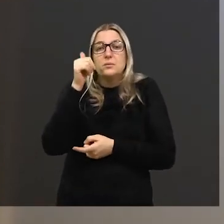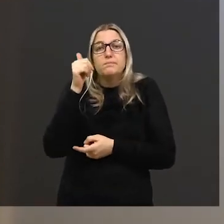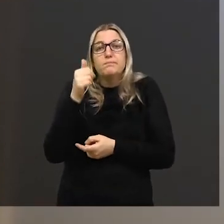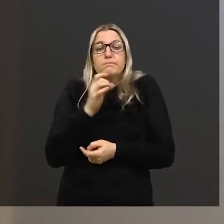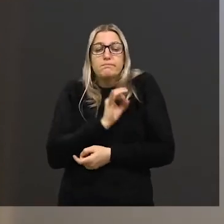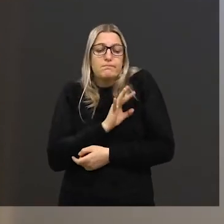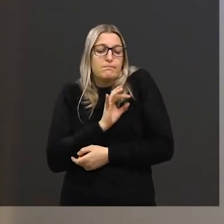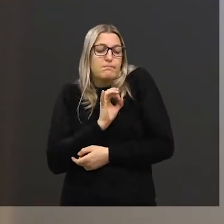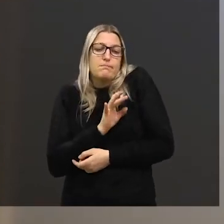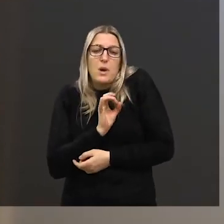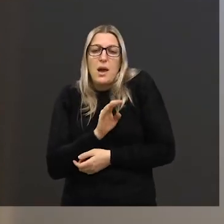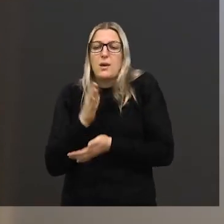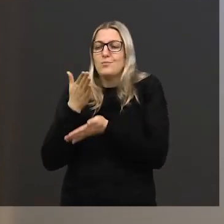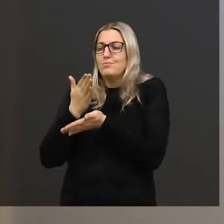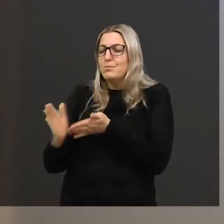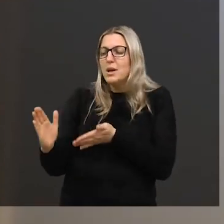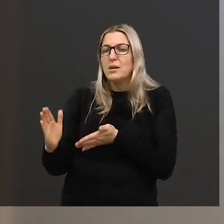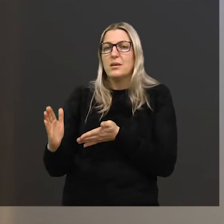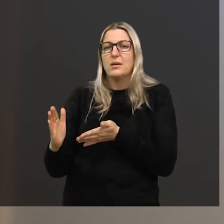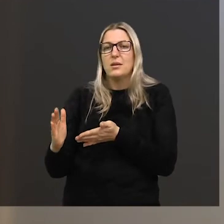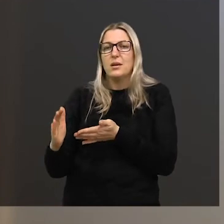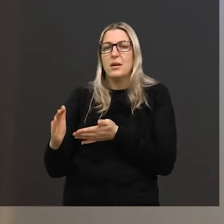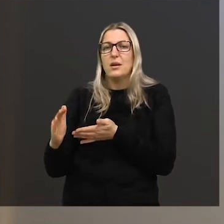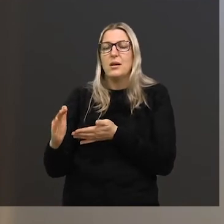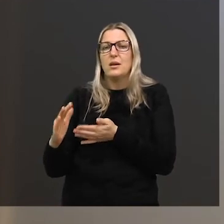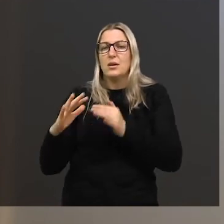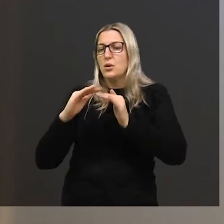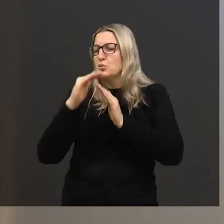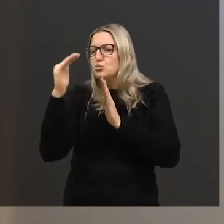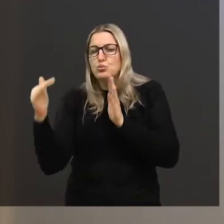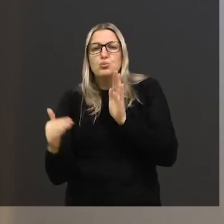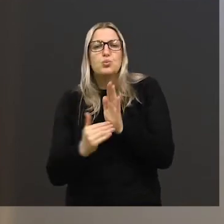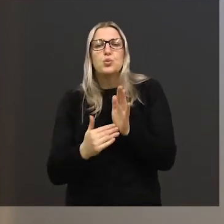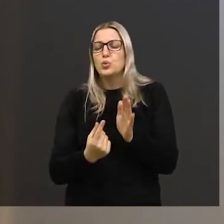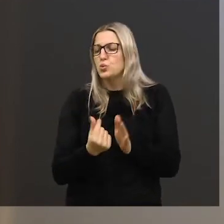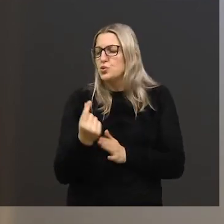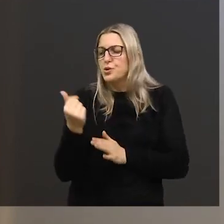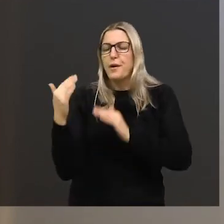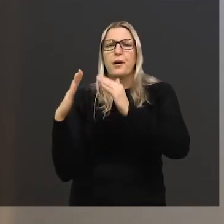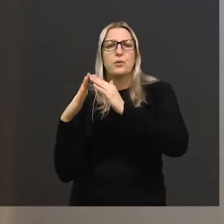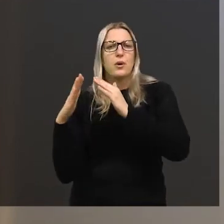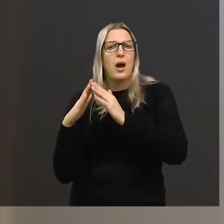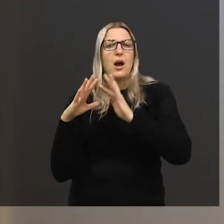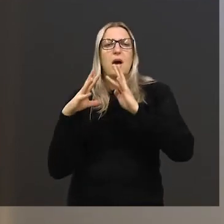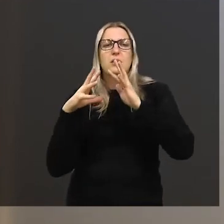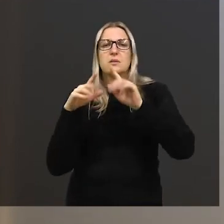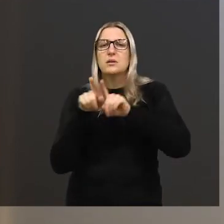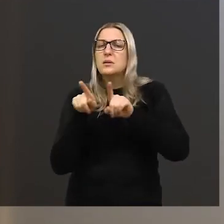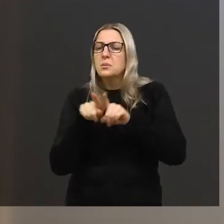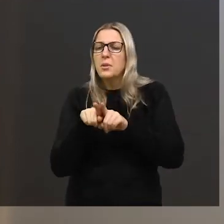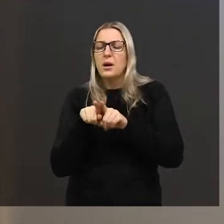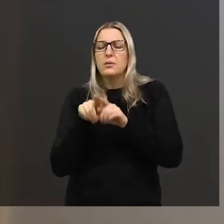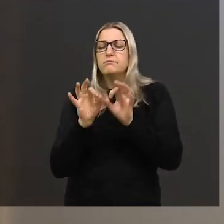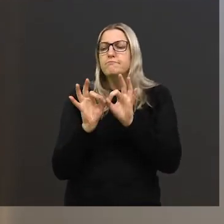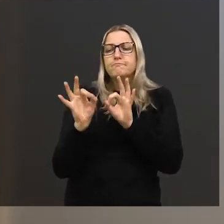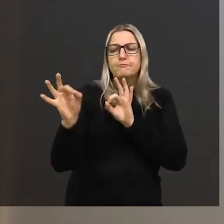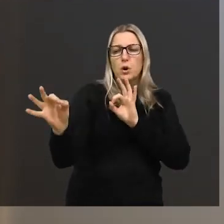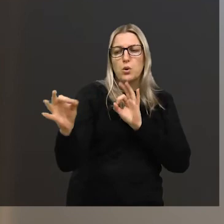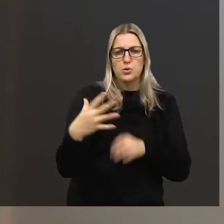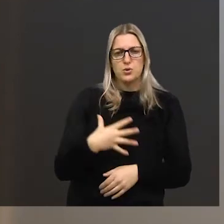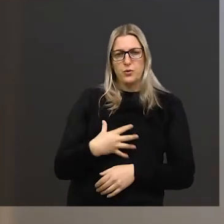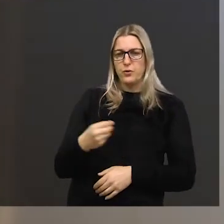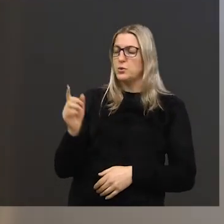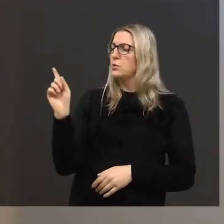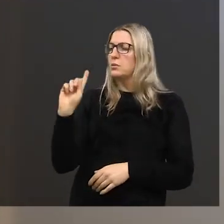sentem aquele temor de perder, né? Perder o que construíram juntamente com seu companheiro, com seu marido, temor de